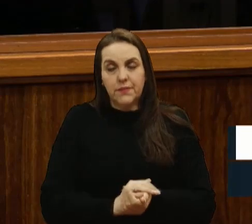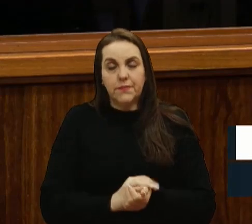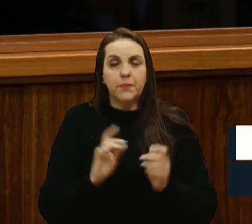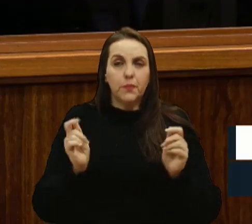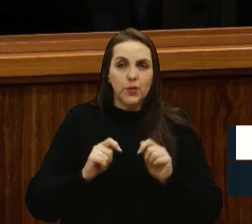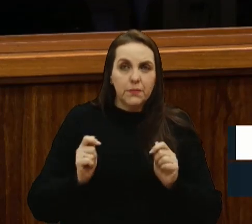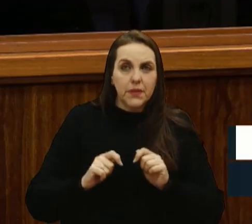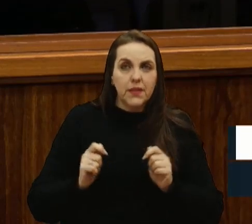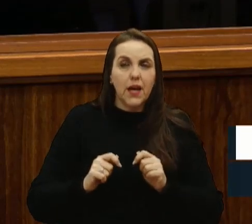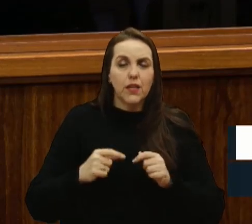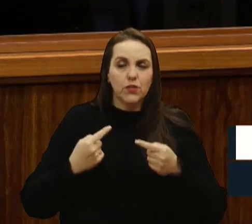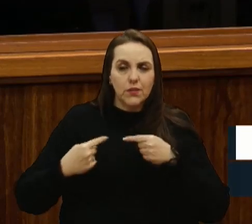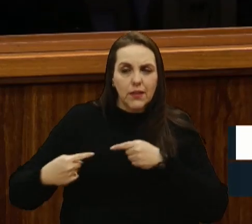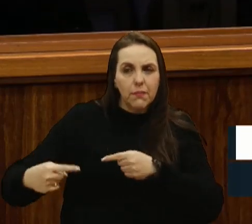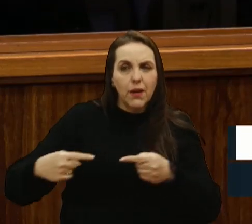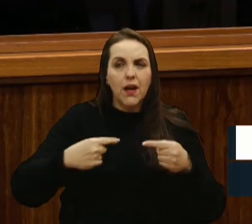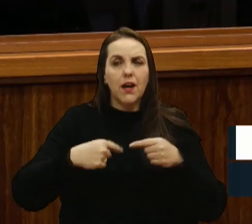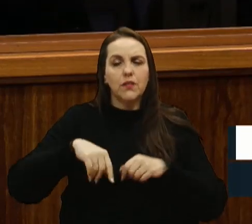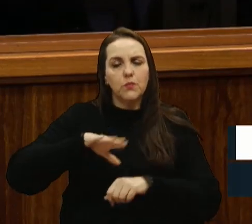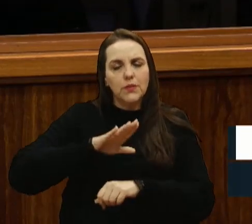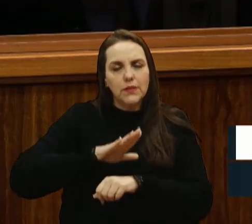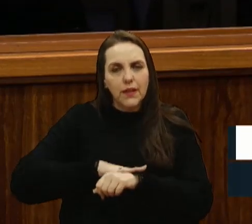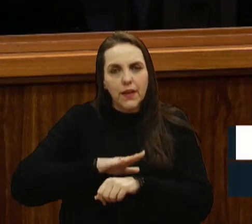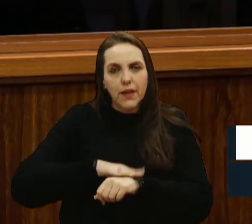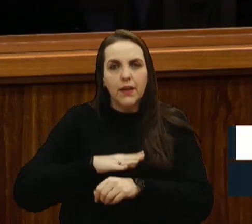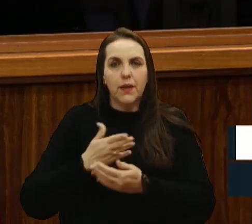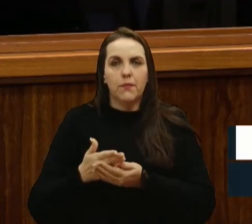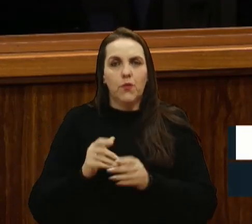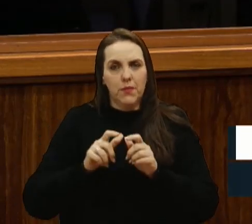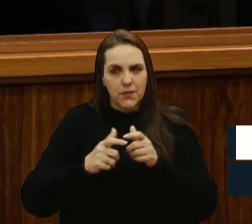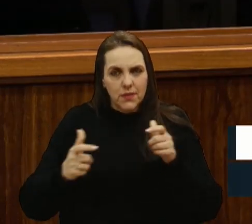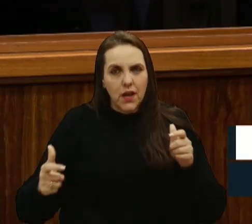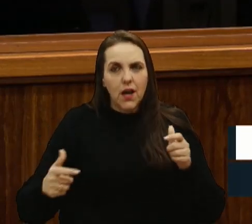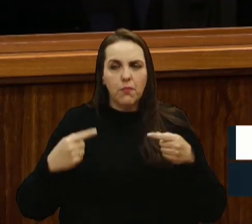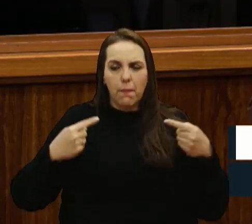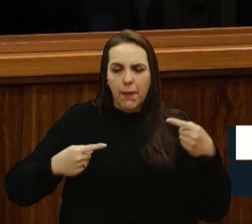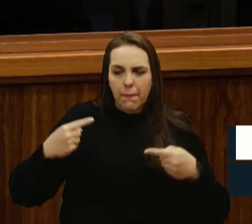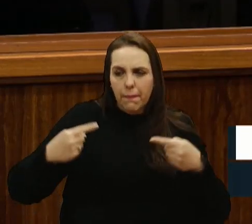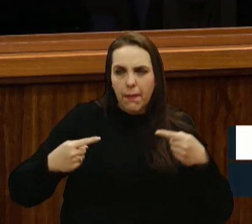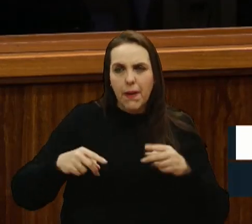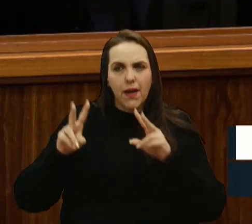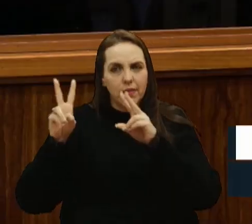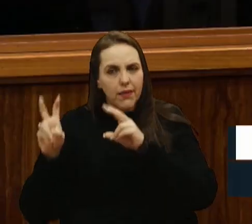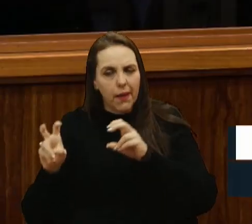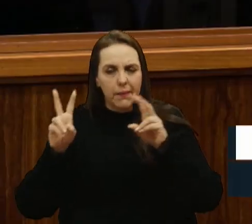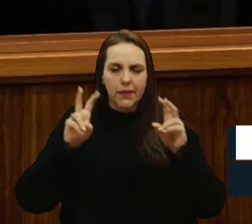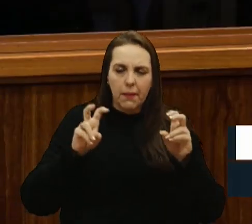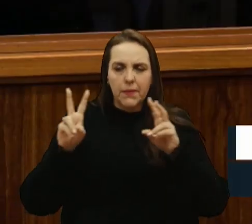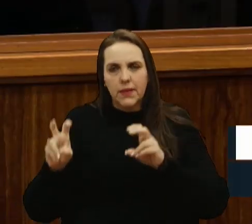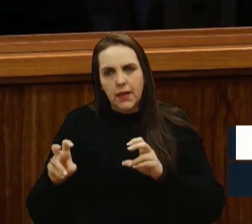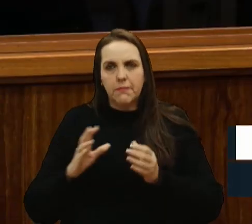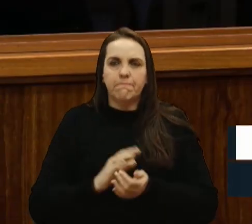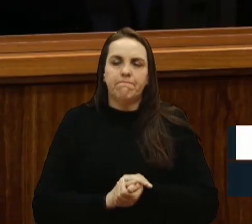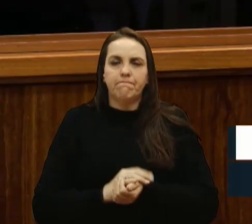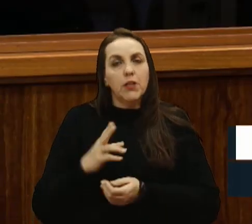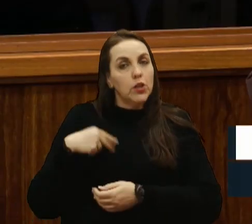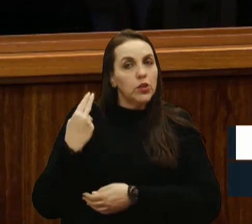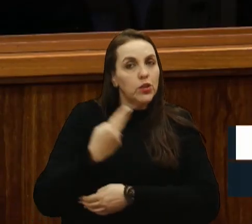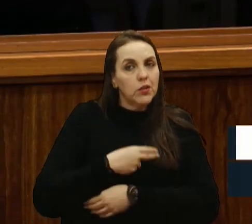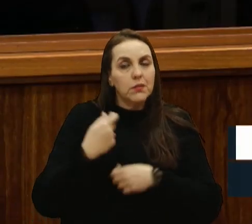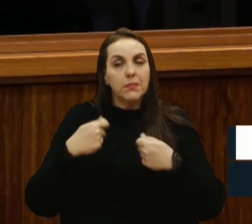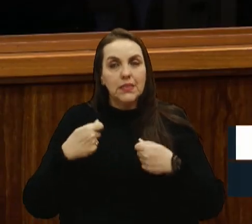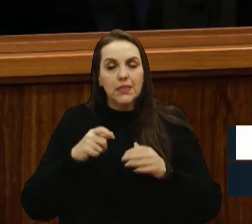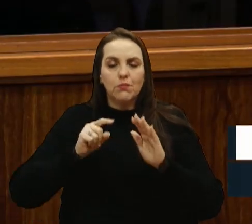fazer um debate com mais tempo, mais amplo, para ouvir vários temas, né? Porque nós precisamos